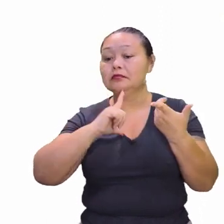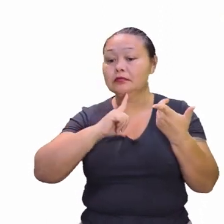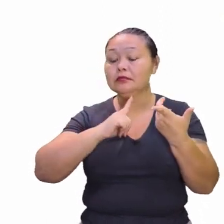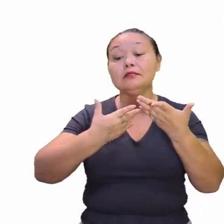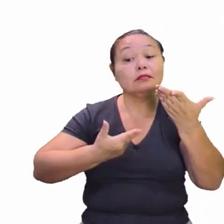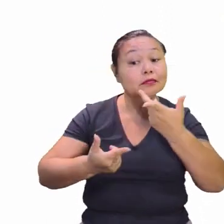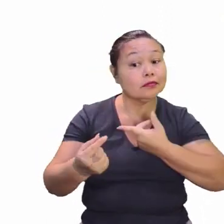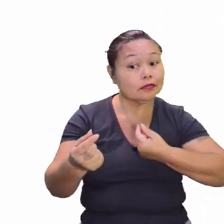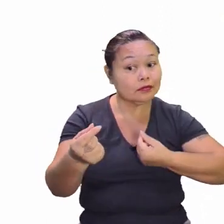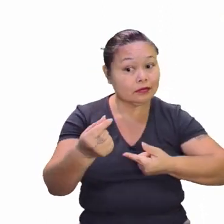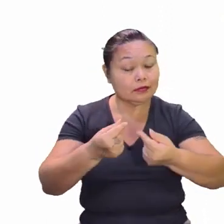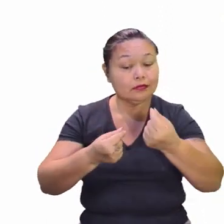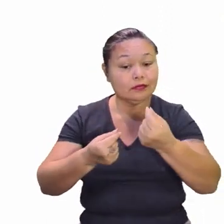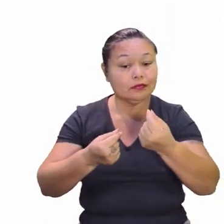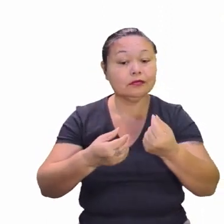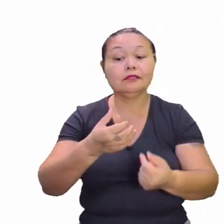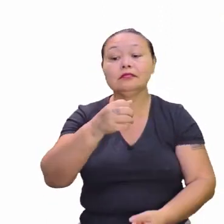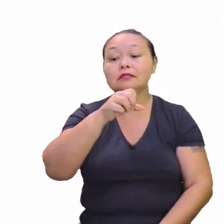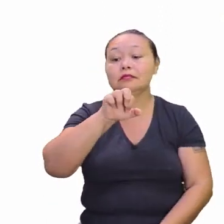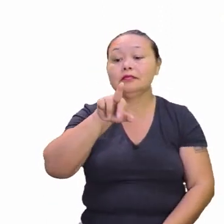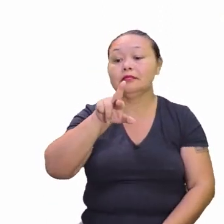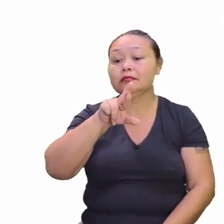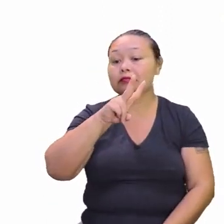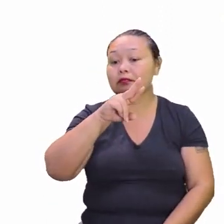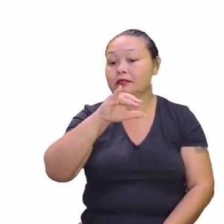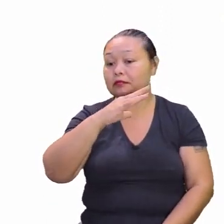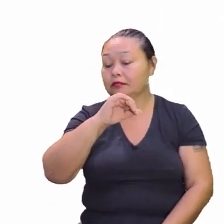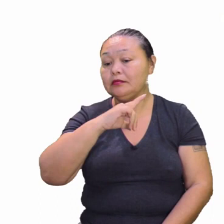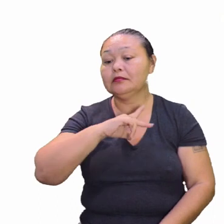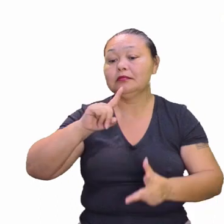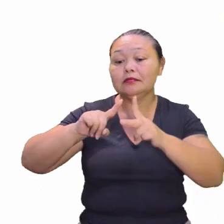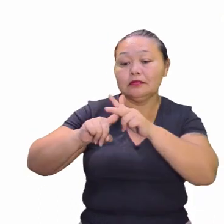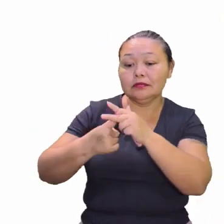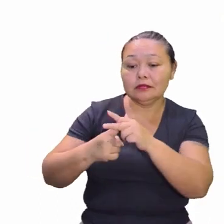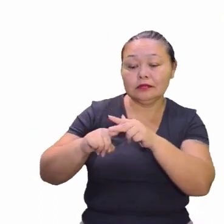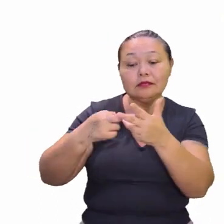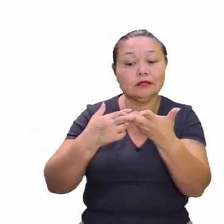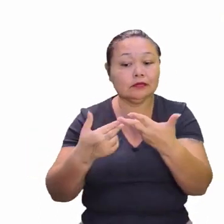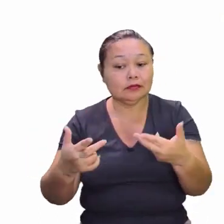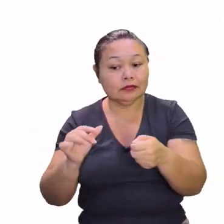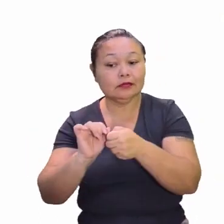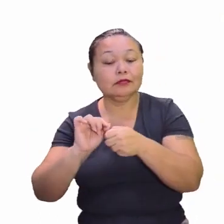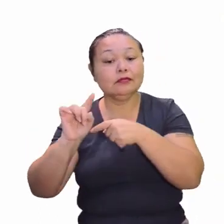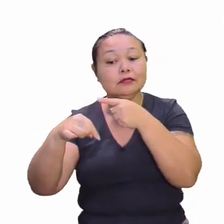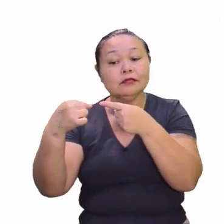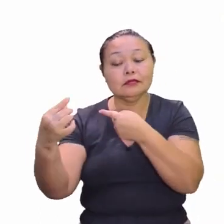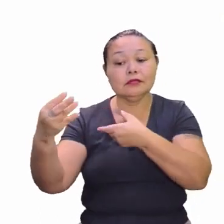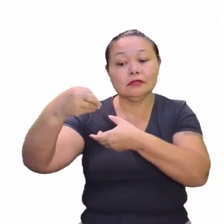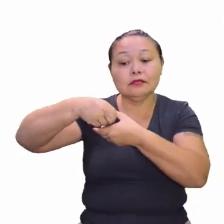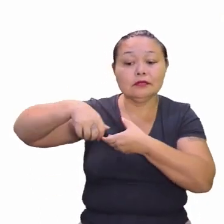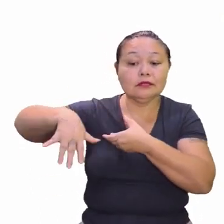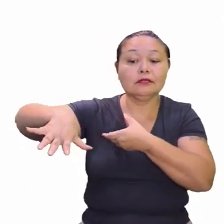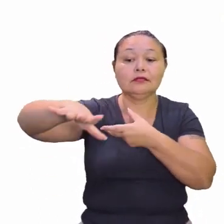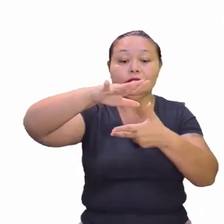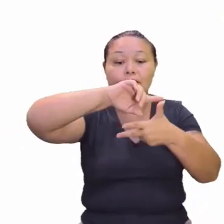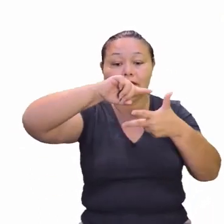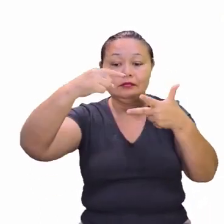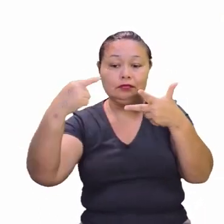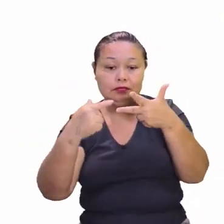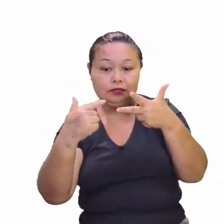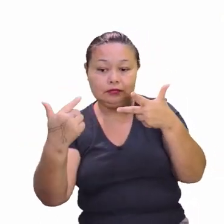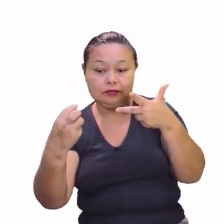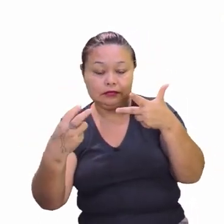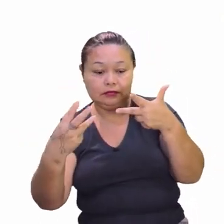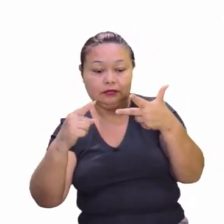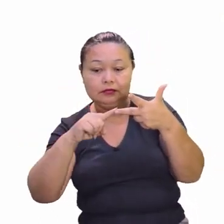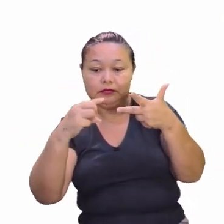que é o comércio. Muito bem. E serviços de oficinas, Exato. etc. Que isso tudo está no setor terciário.